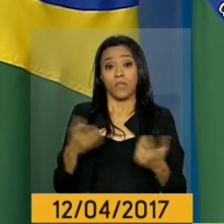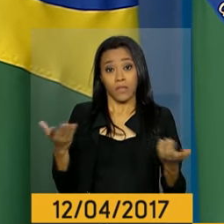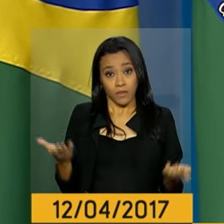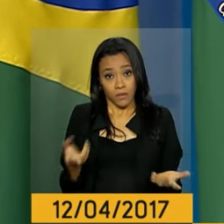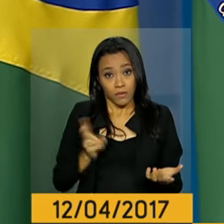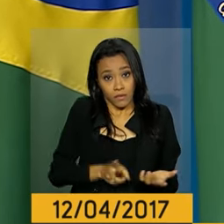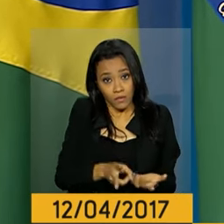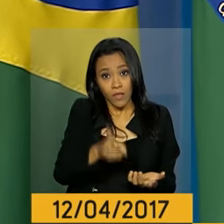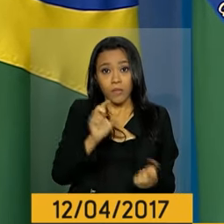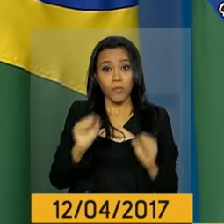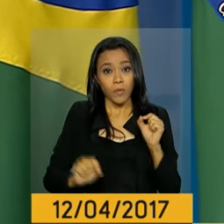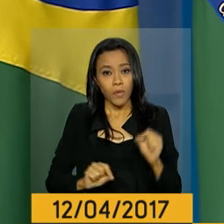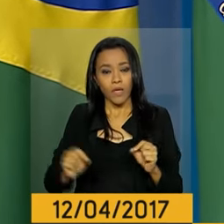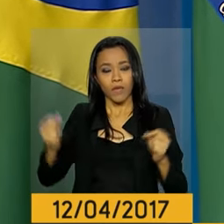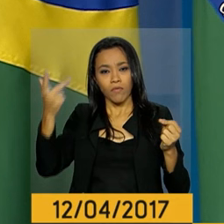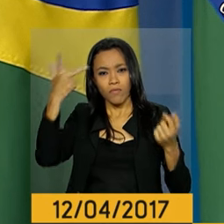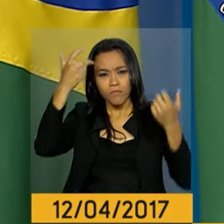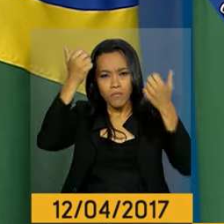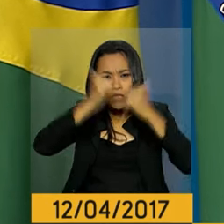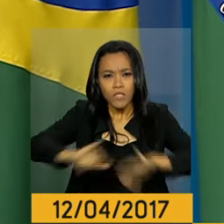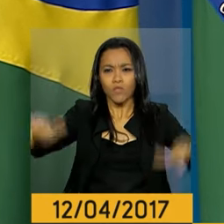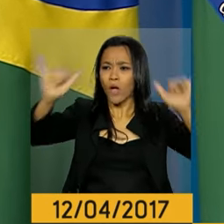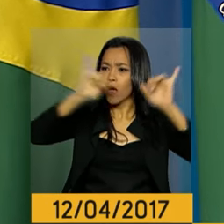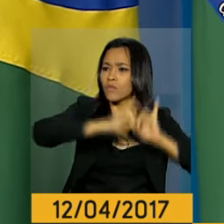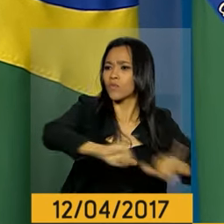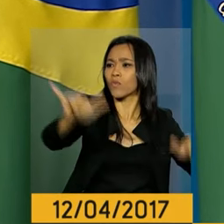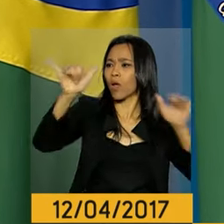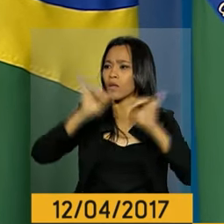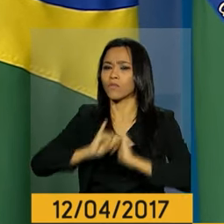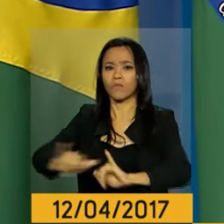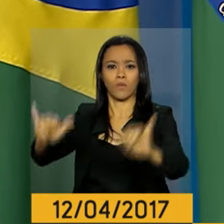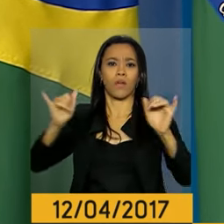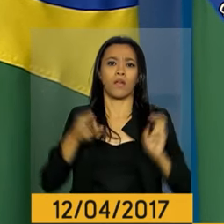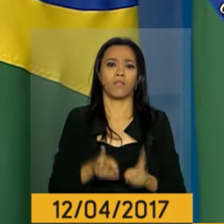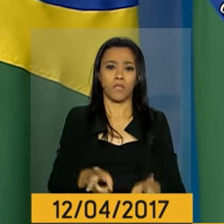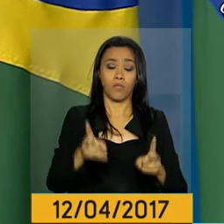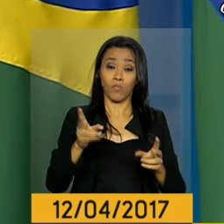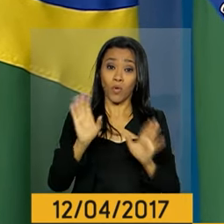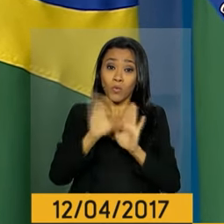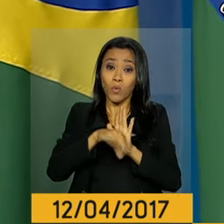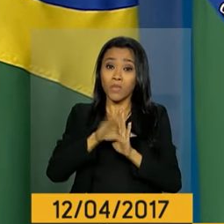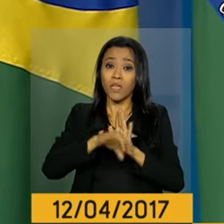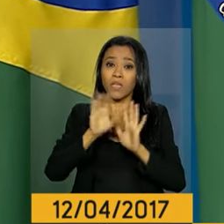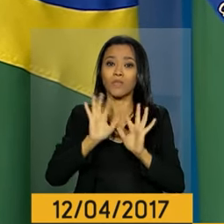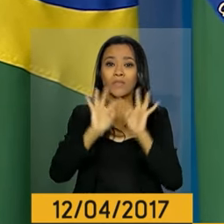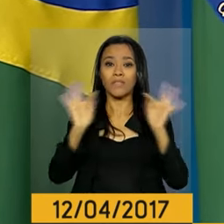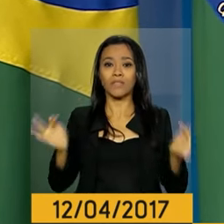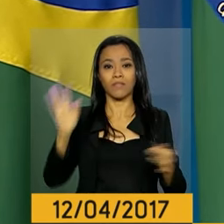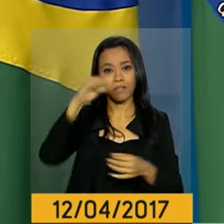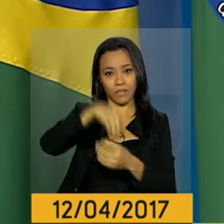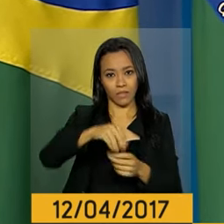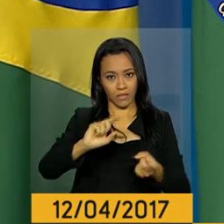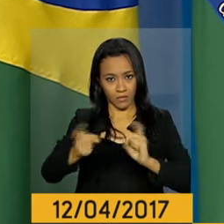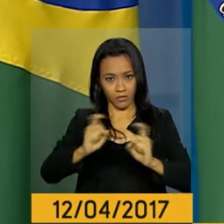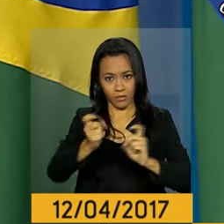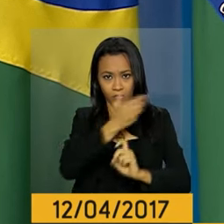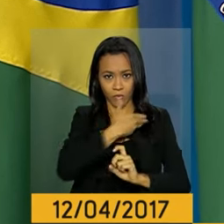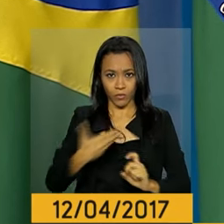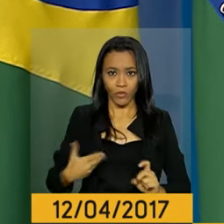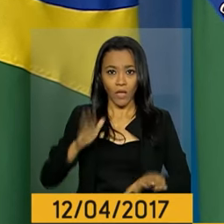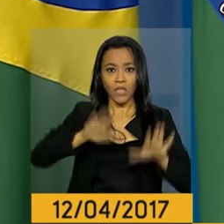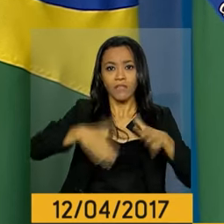repetido com muita ênfase porque às vezes os conceitos mais singelos da administração pública São